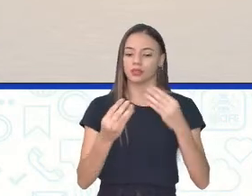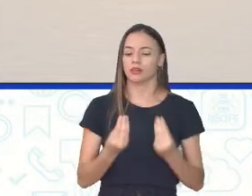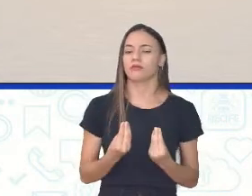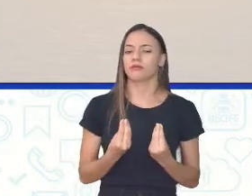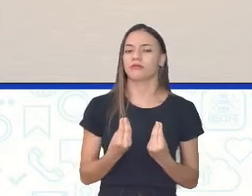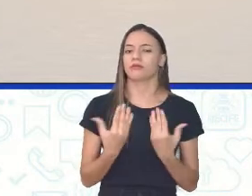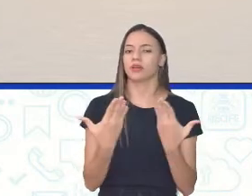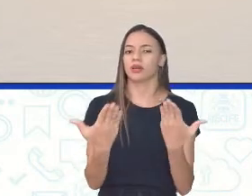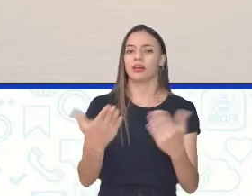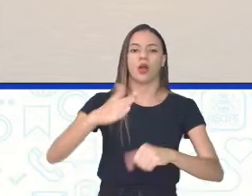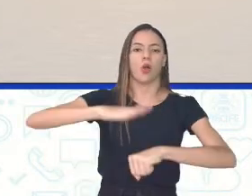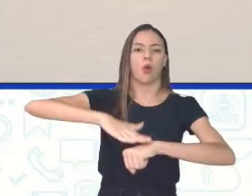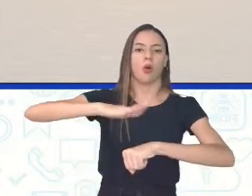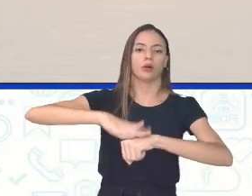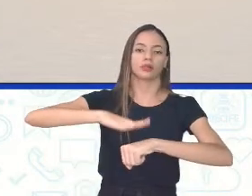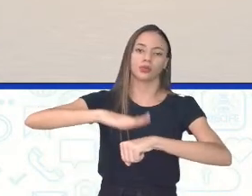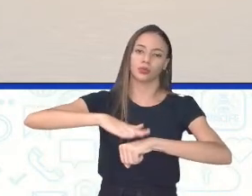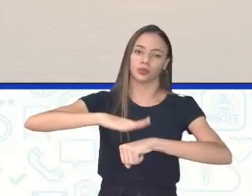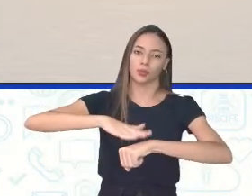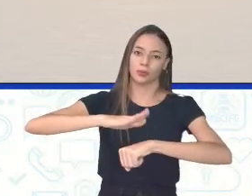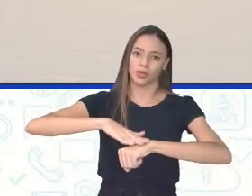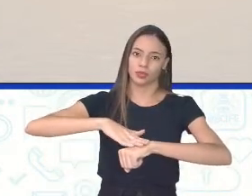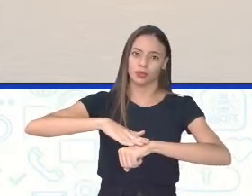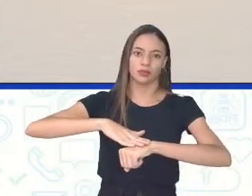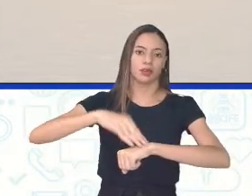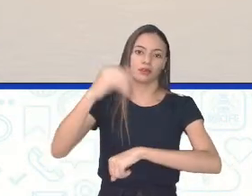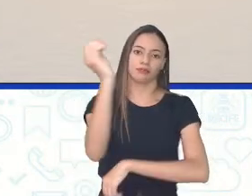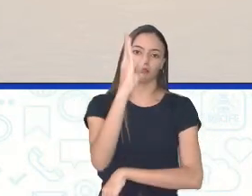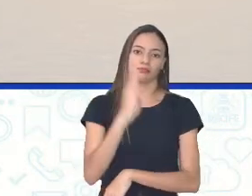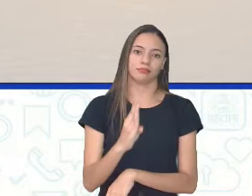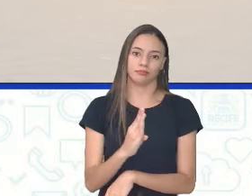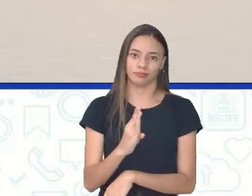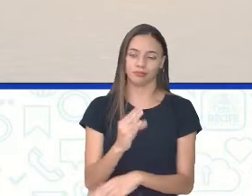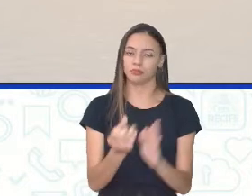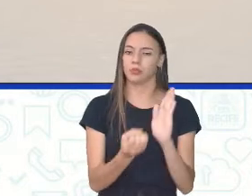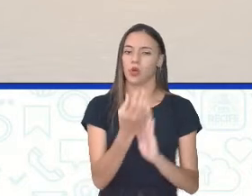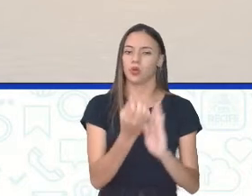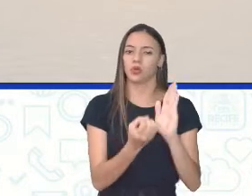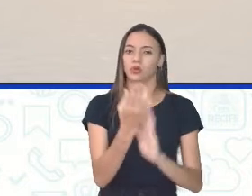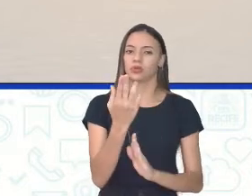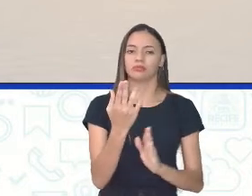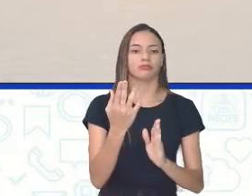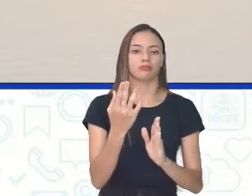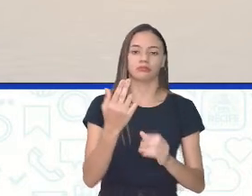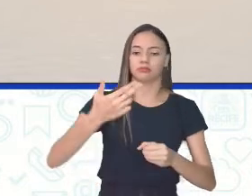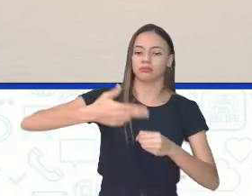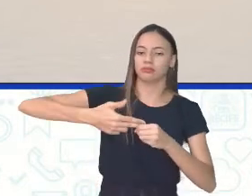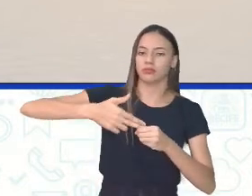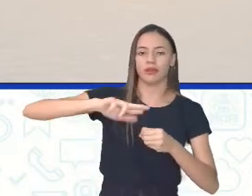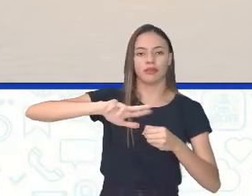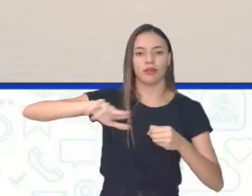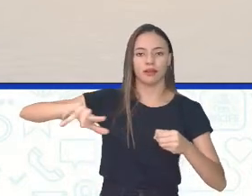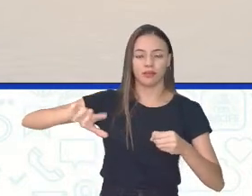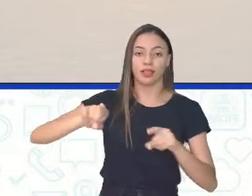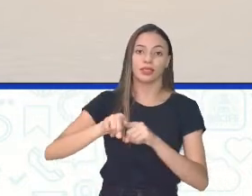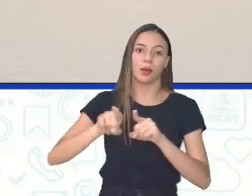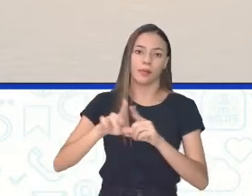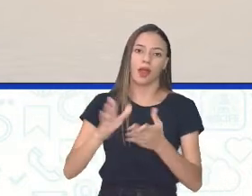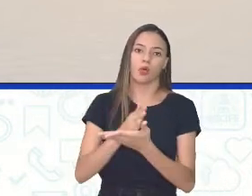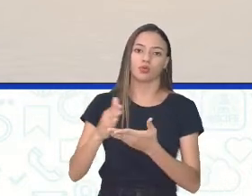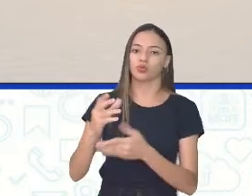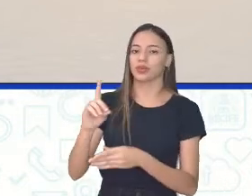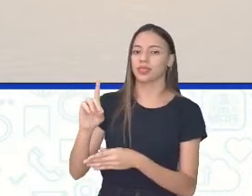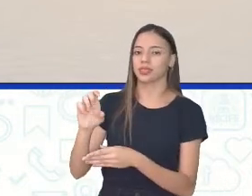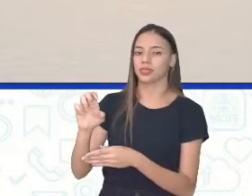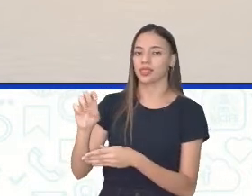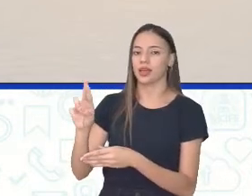desse autonomia para o Brasil na produção dos combustíveis ou dos derivados de petróleo,